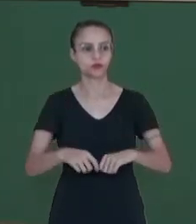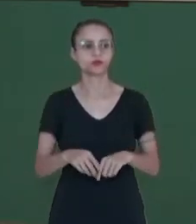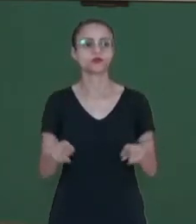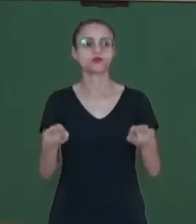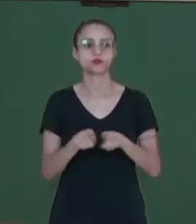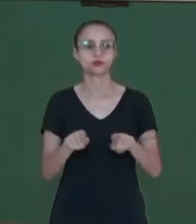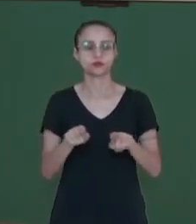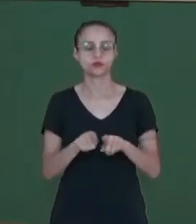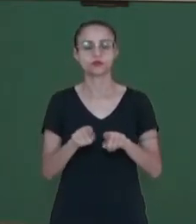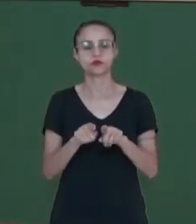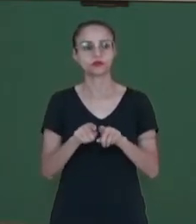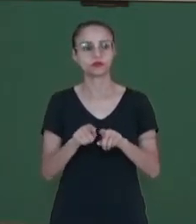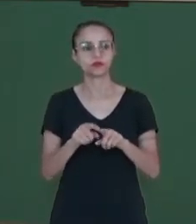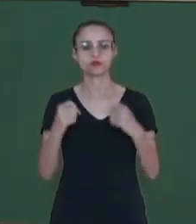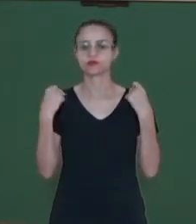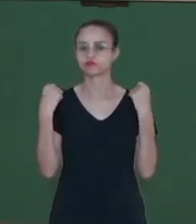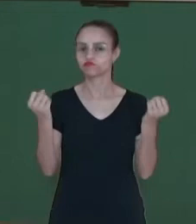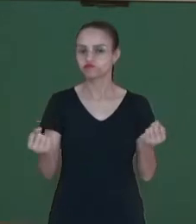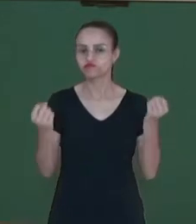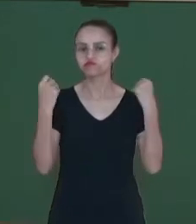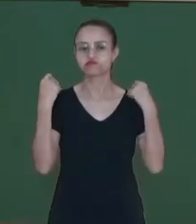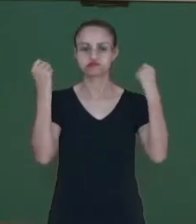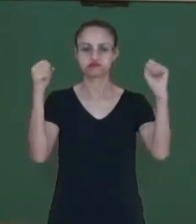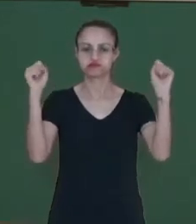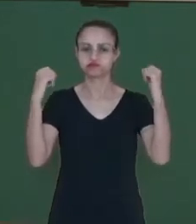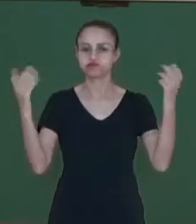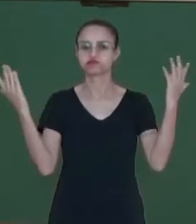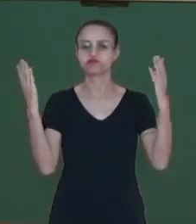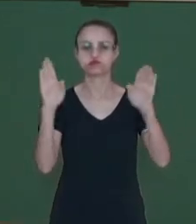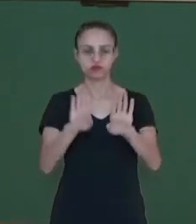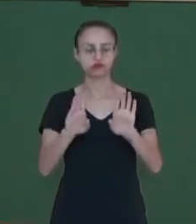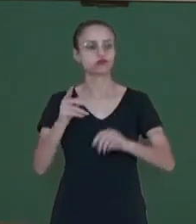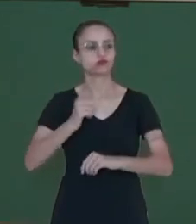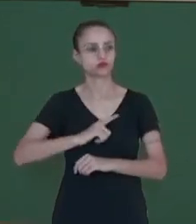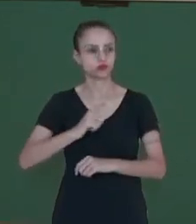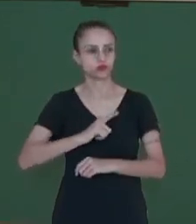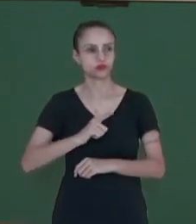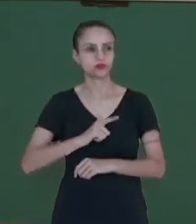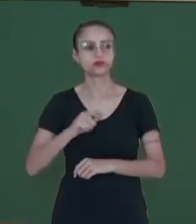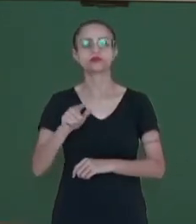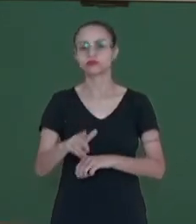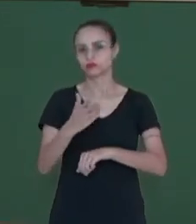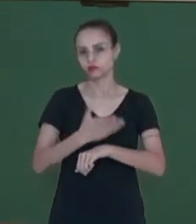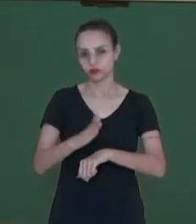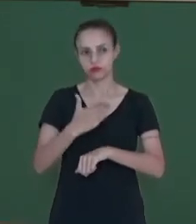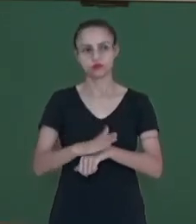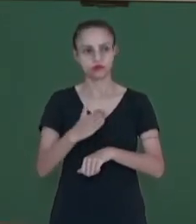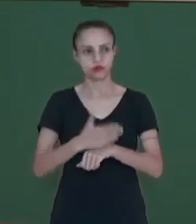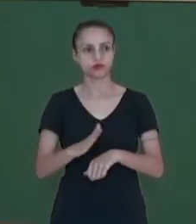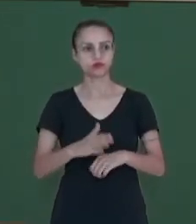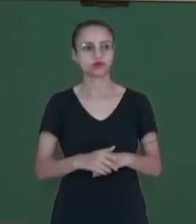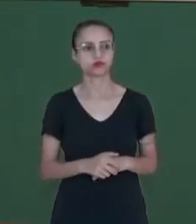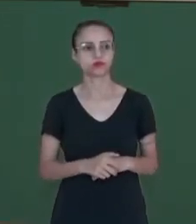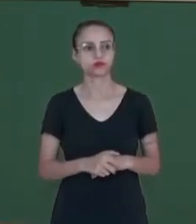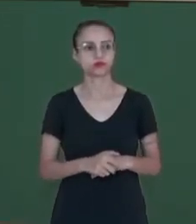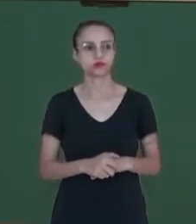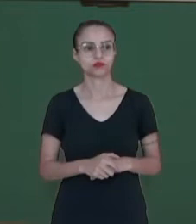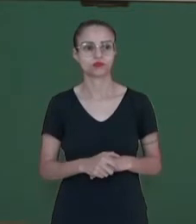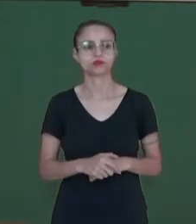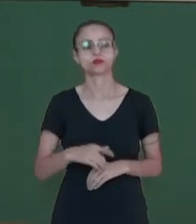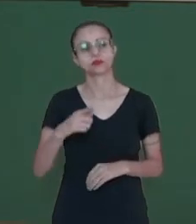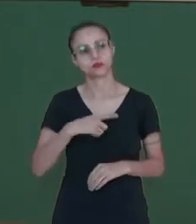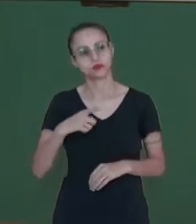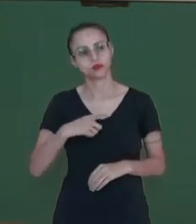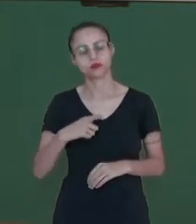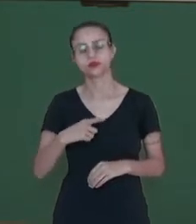ela pode ser em academias, academias fechadas, né? Lá com as atividades temporais, né? Engloba